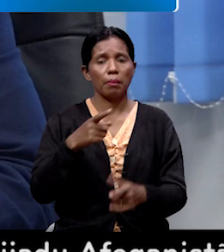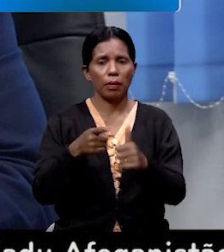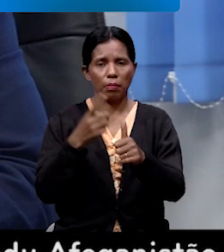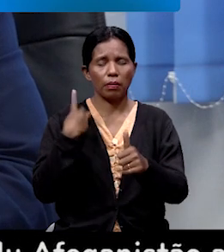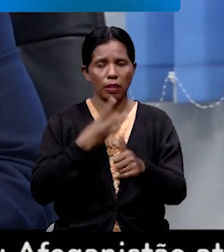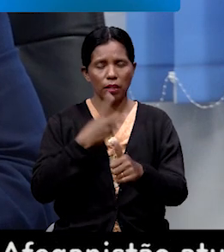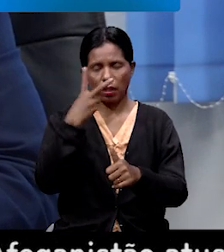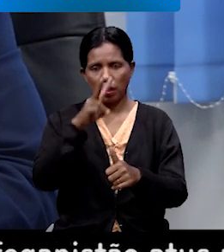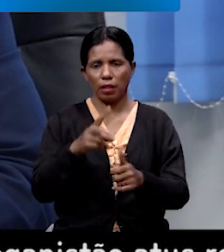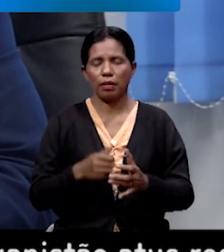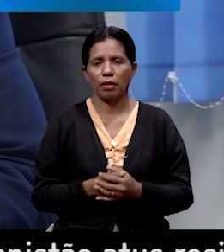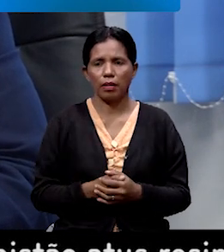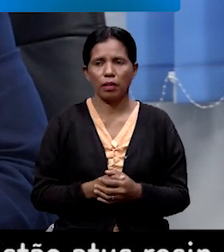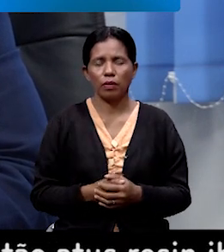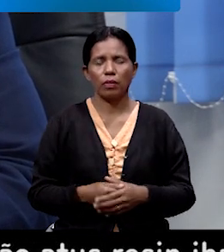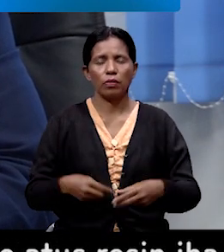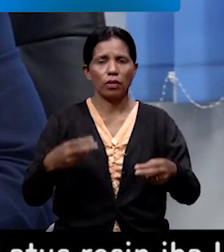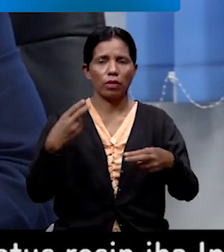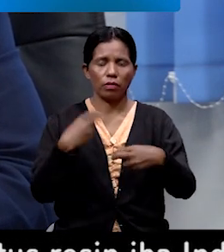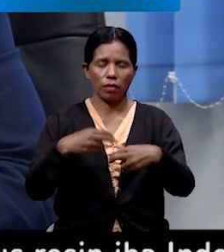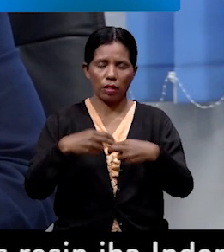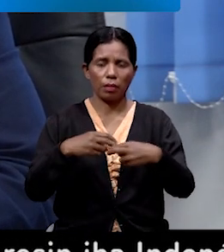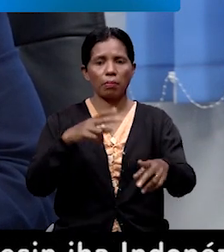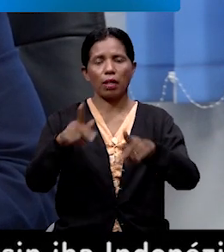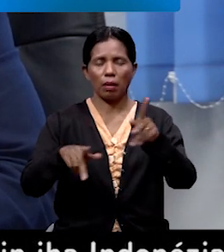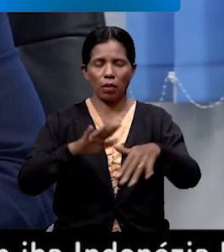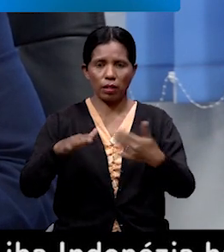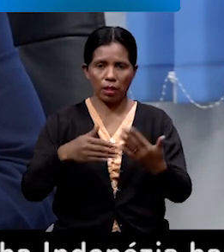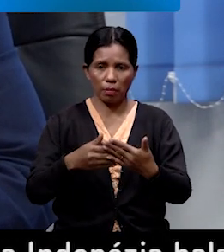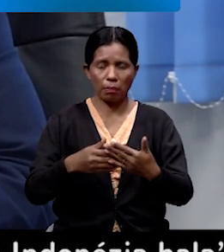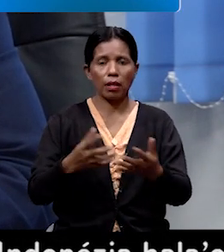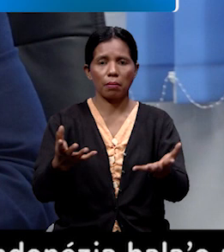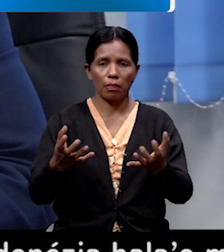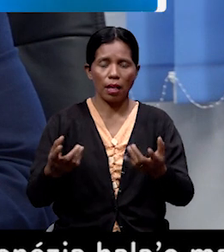benene, impacto ba clientes, kaya ba clientes. Jadi,